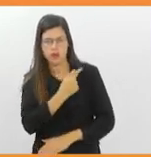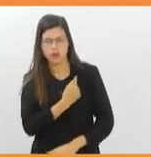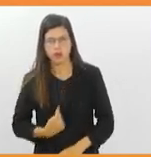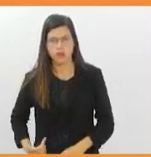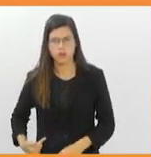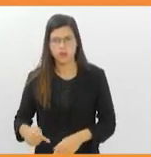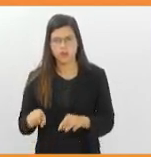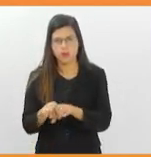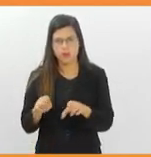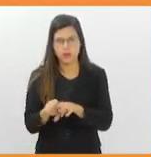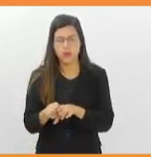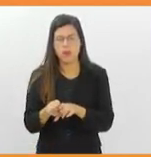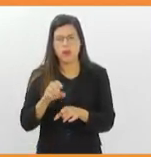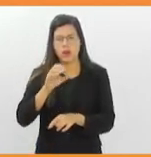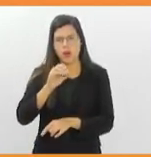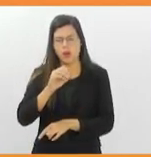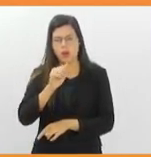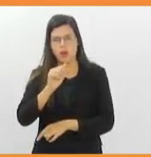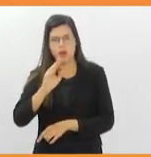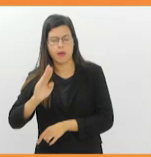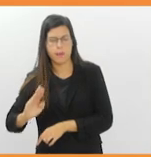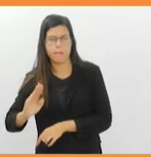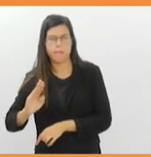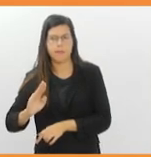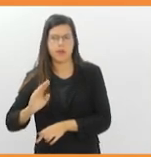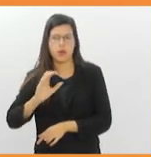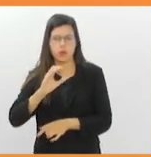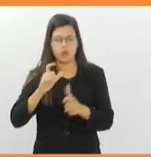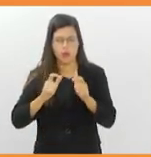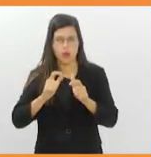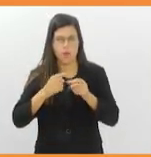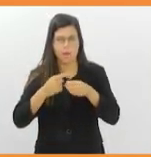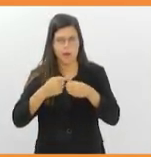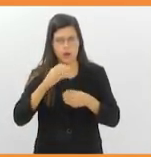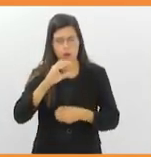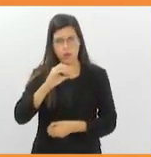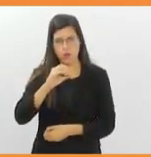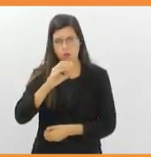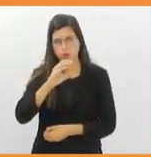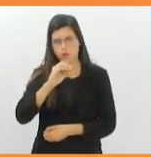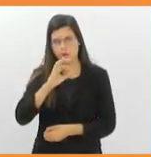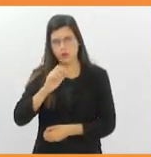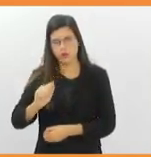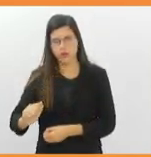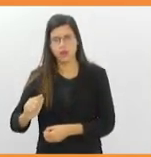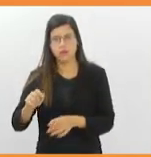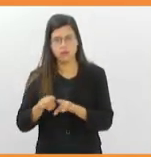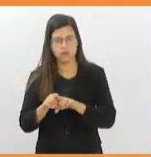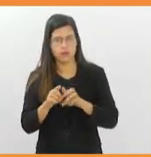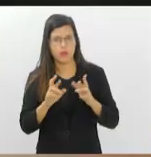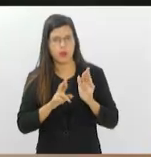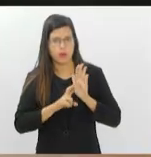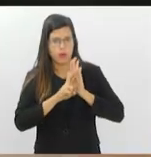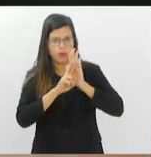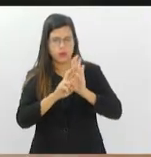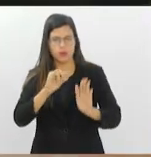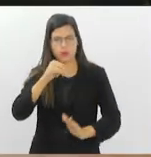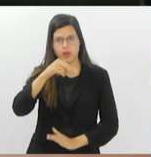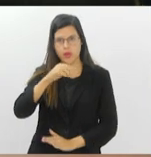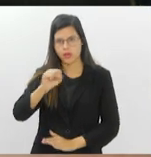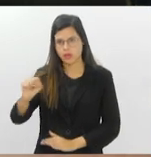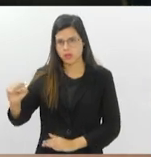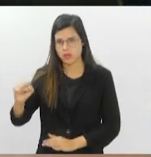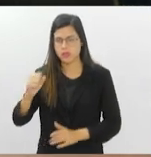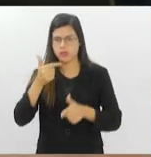sessão da Ordem dos Advogados do Brasil no Cocotá nesse dia também haverá a presença de um representante do INSS para que os